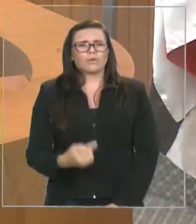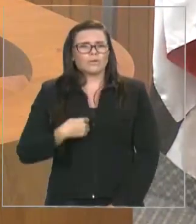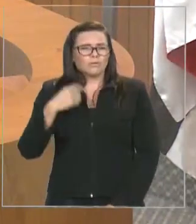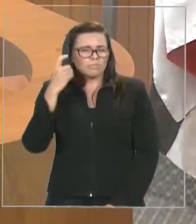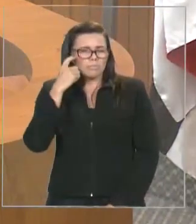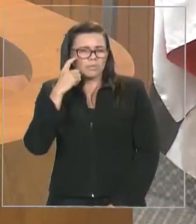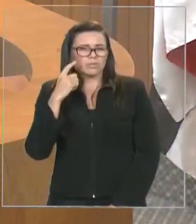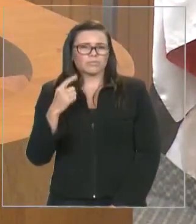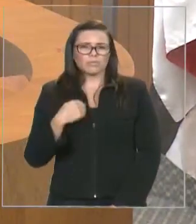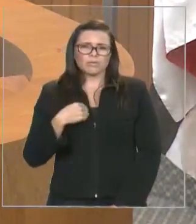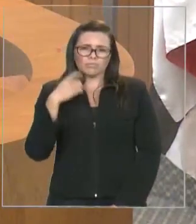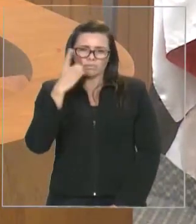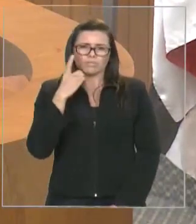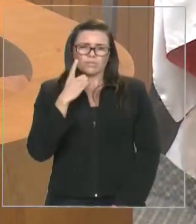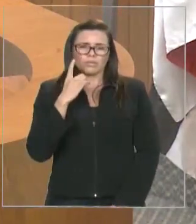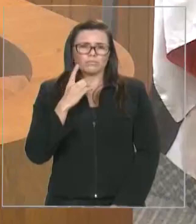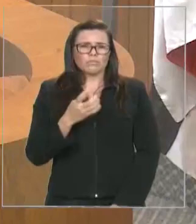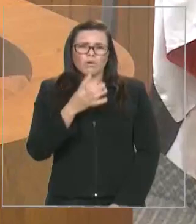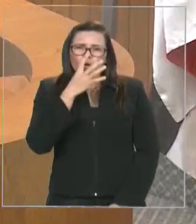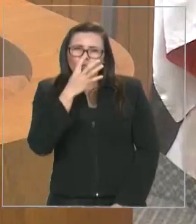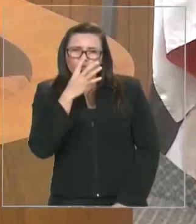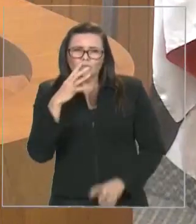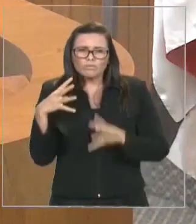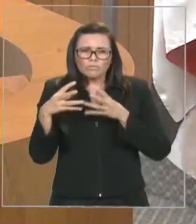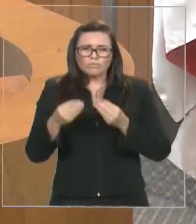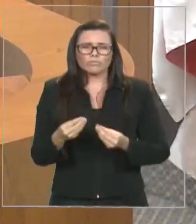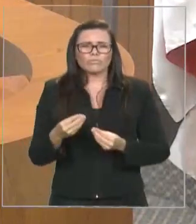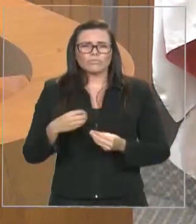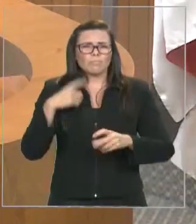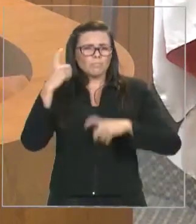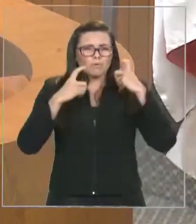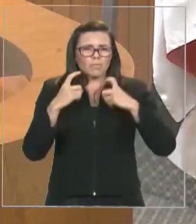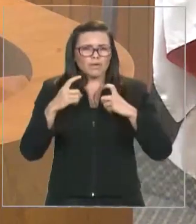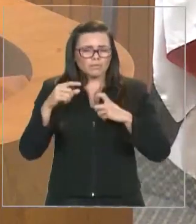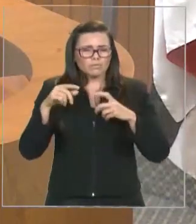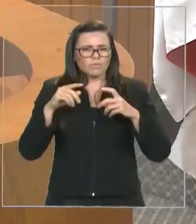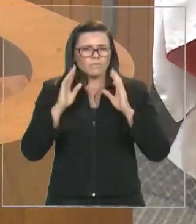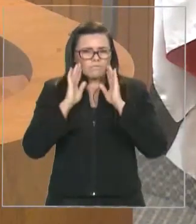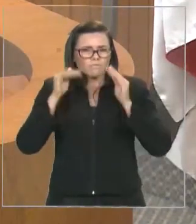enquanto parlamentar, enquanto pessoa preocupada com a população. Muito obrigado, senhor presidente.